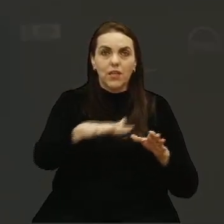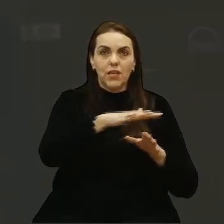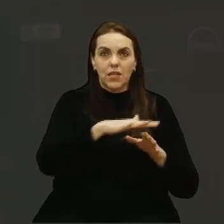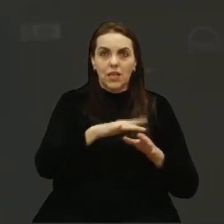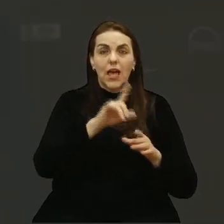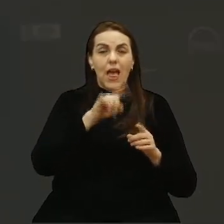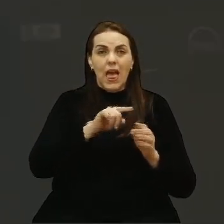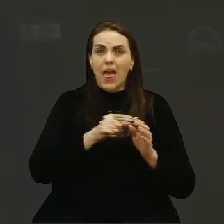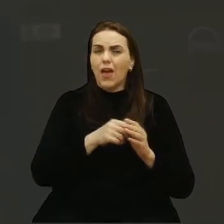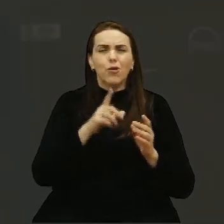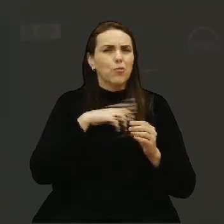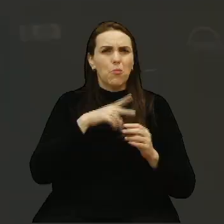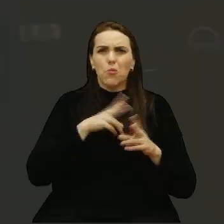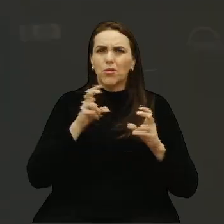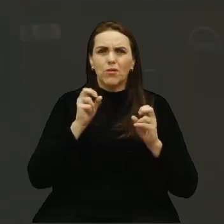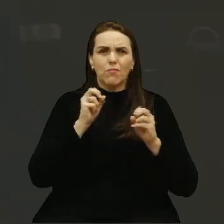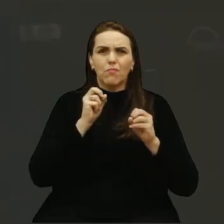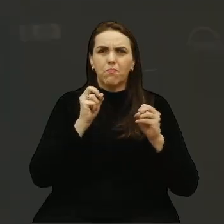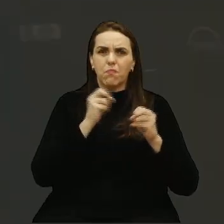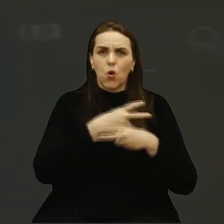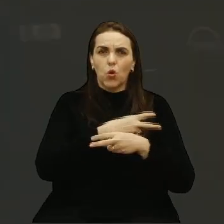profundamente contaminado